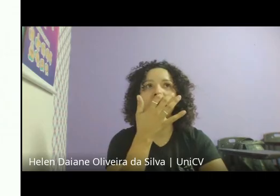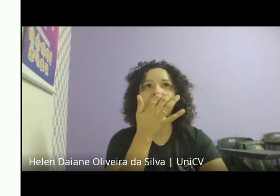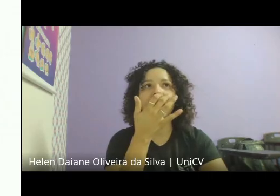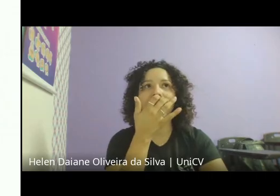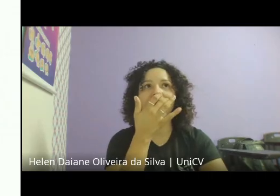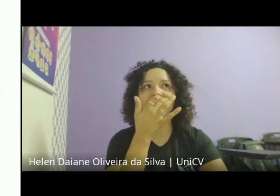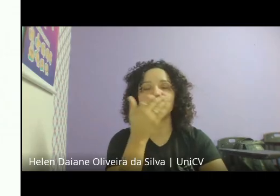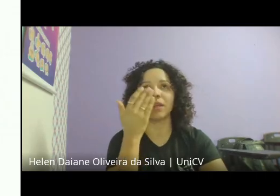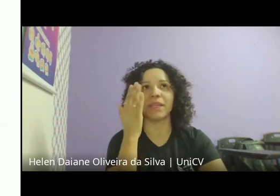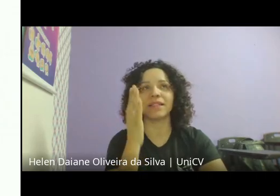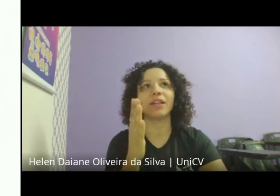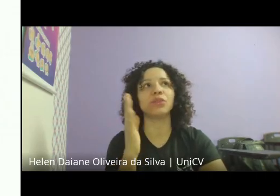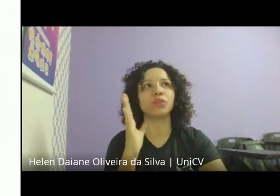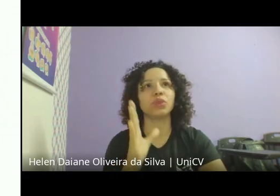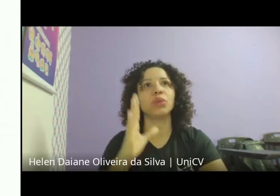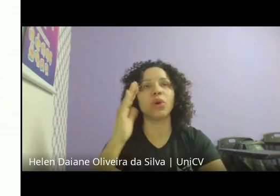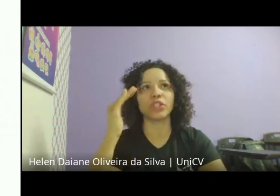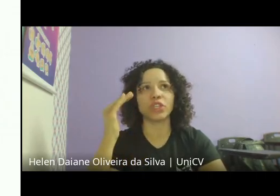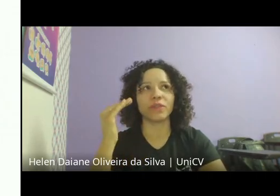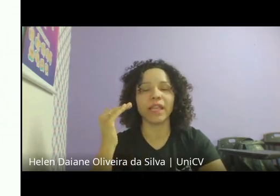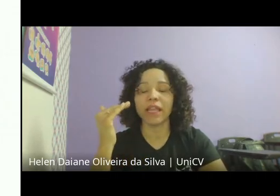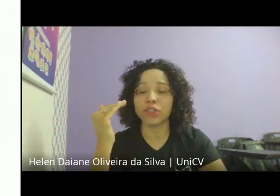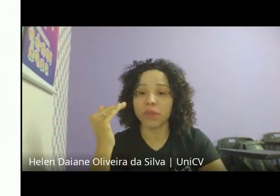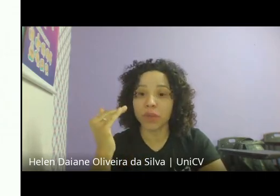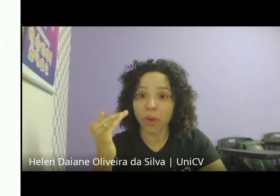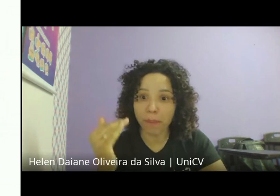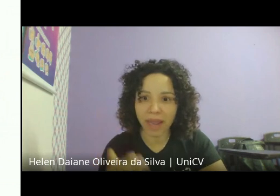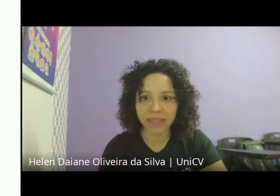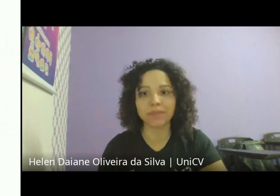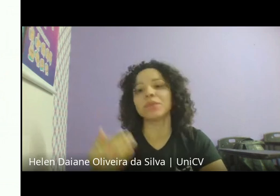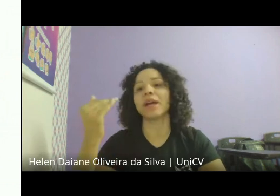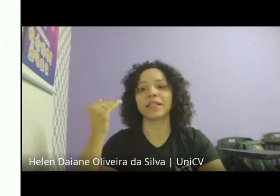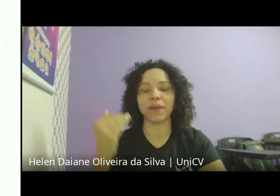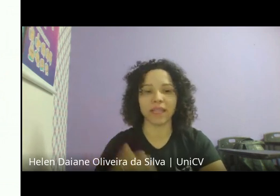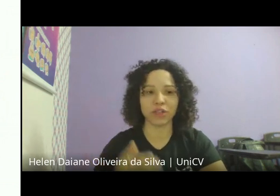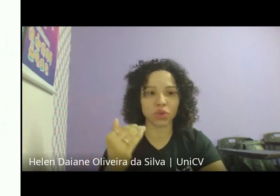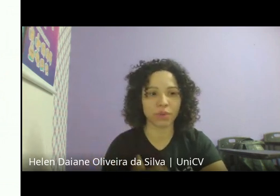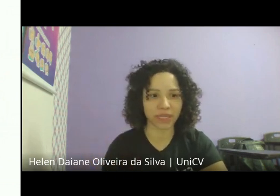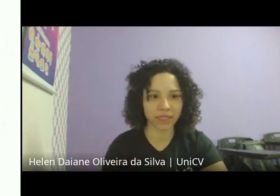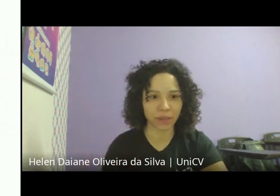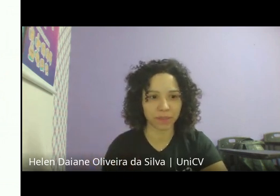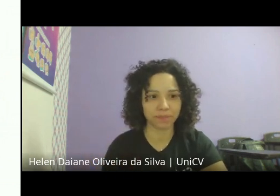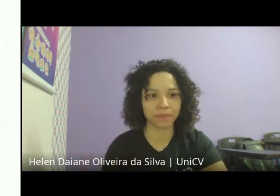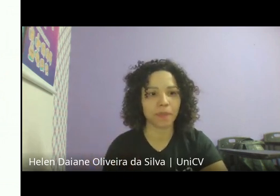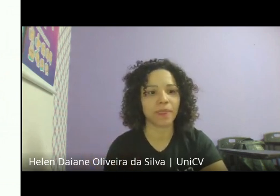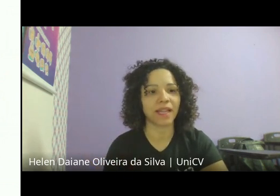acadêmicos. A gente tem que pensar num futuro onde a gente vai diminuir ao máximo as barreiras de